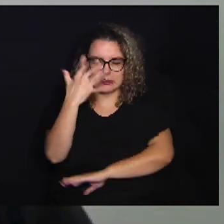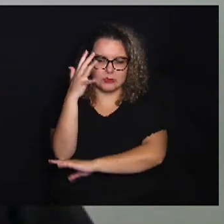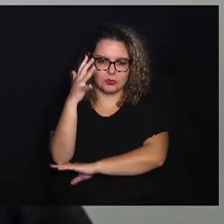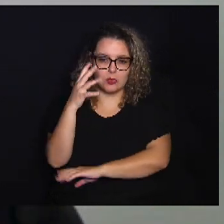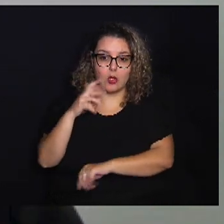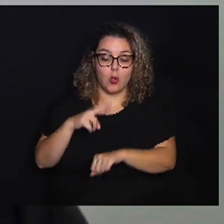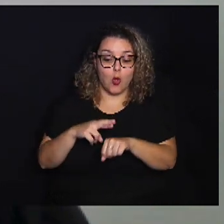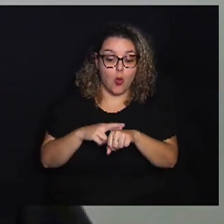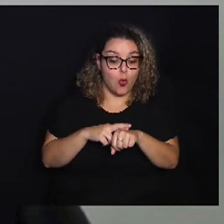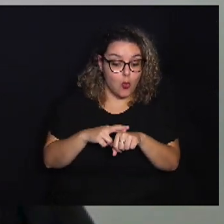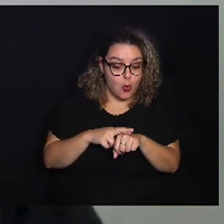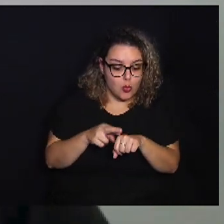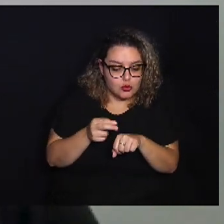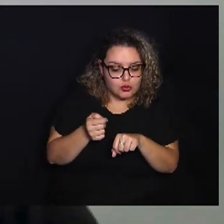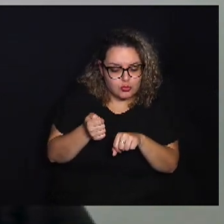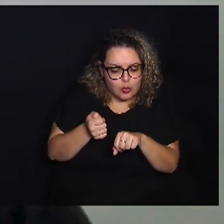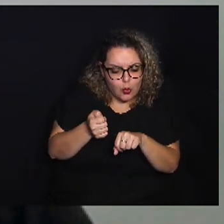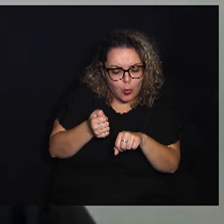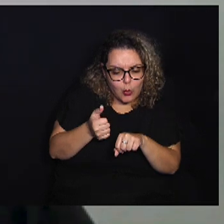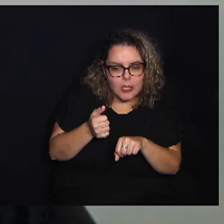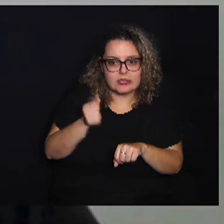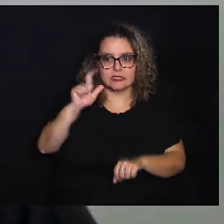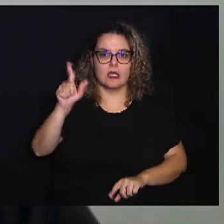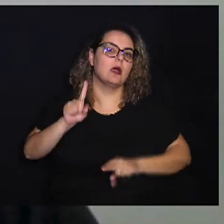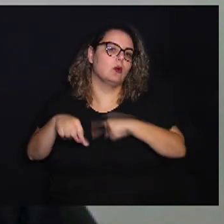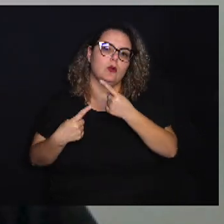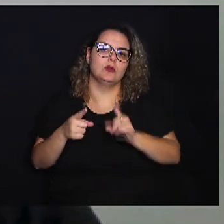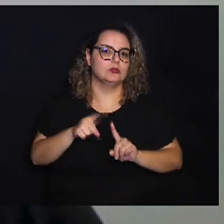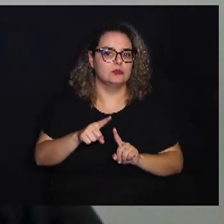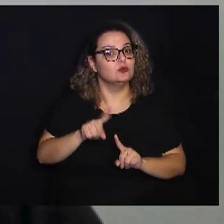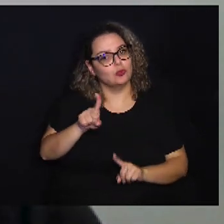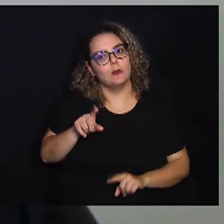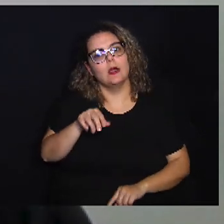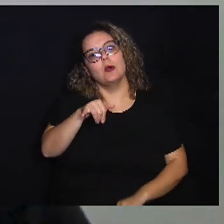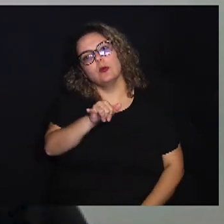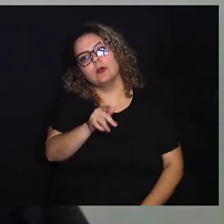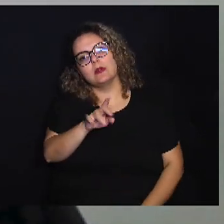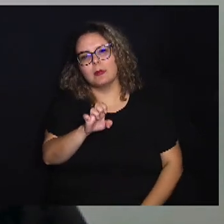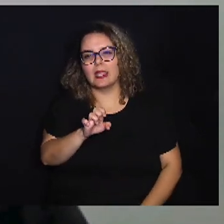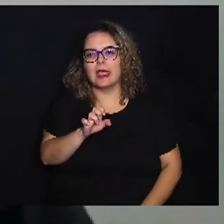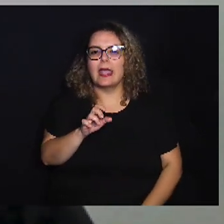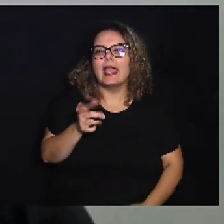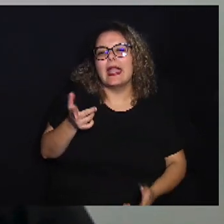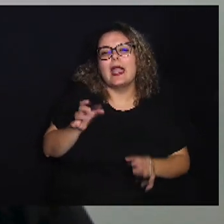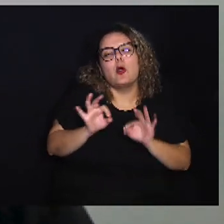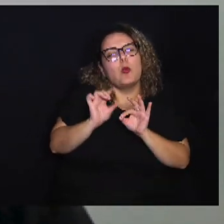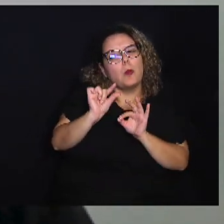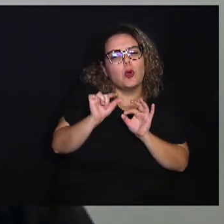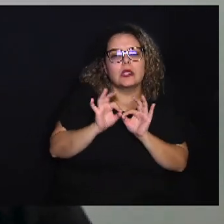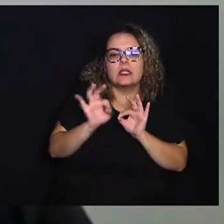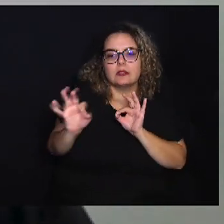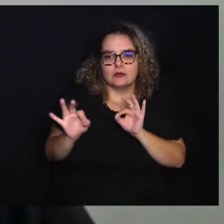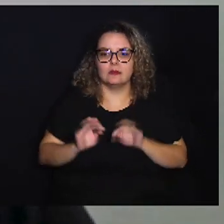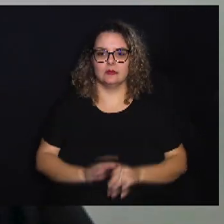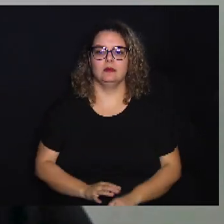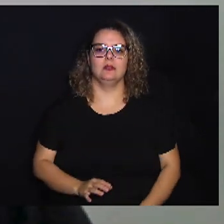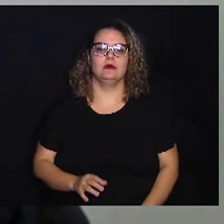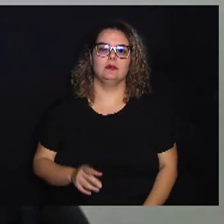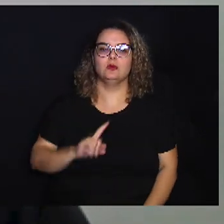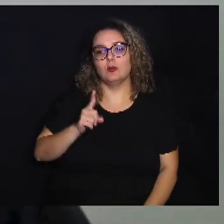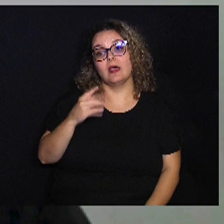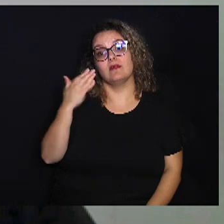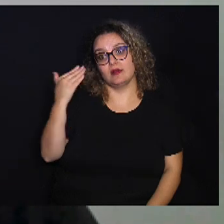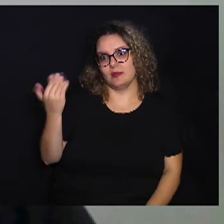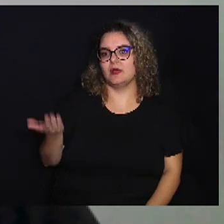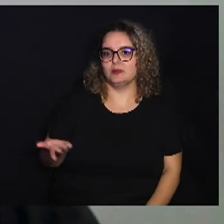roxo azulado, mas aí é uma outra espécie, não é o ipê, né? Não é uma espécie chamada popularmente de ipê. Não